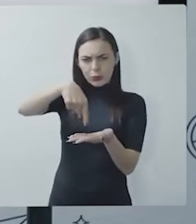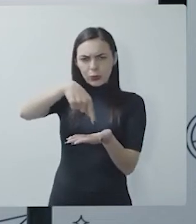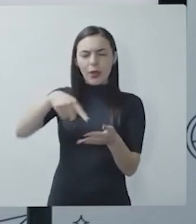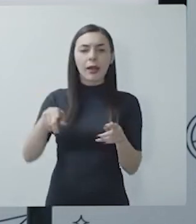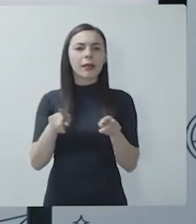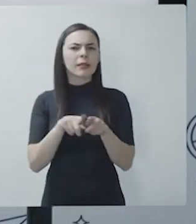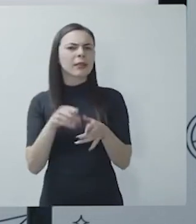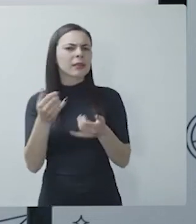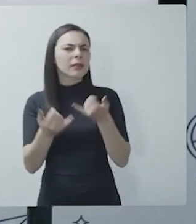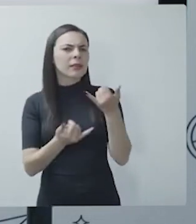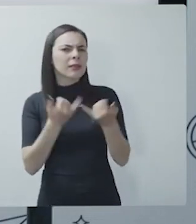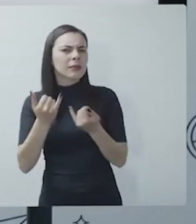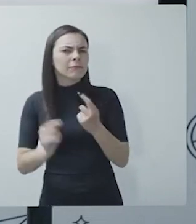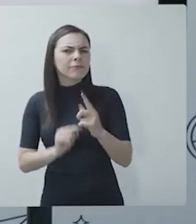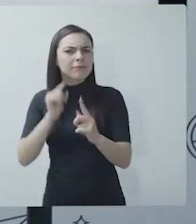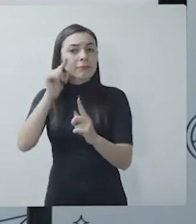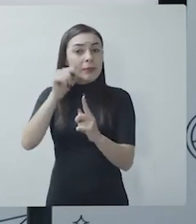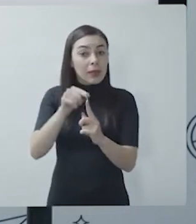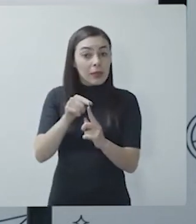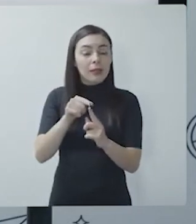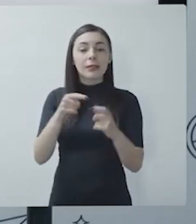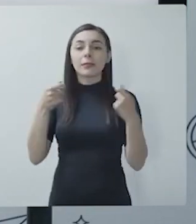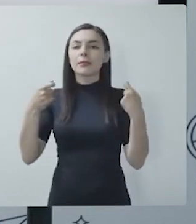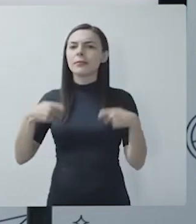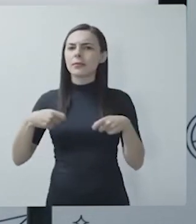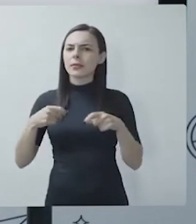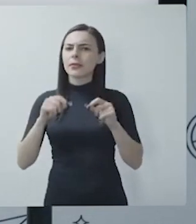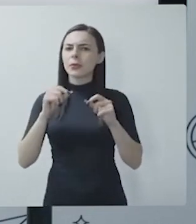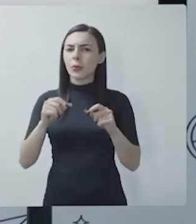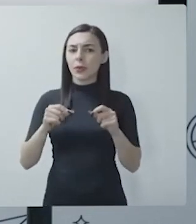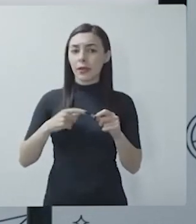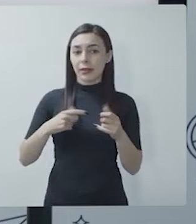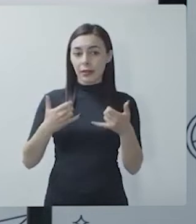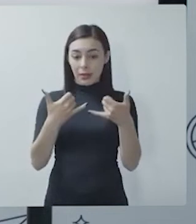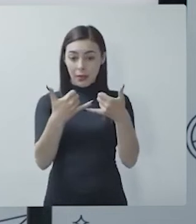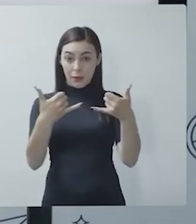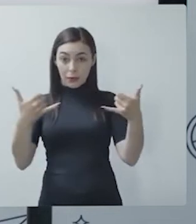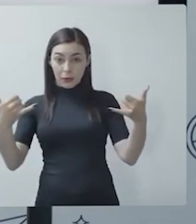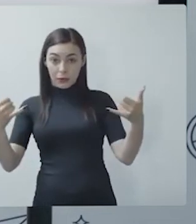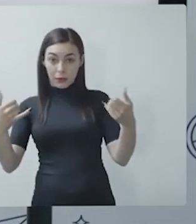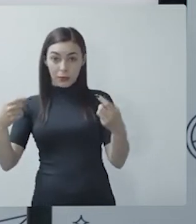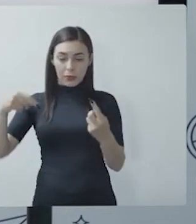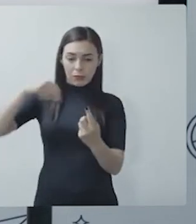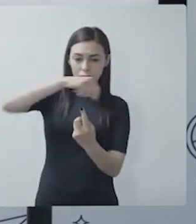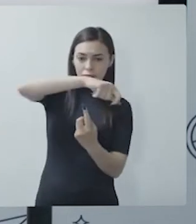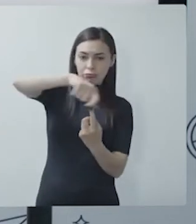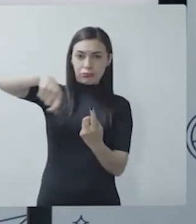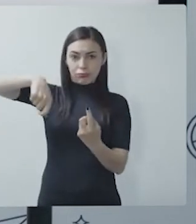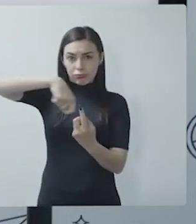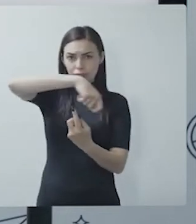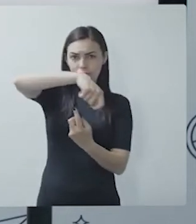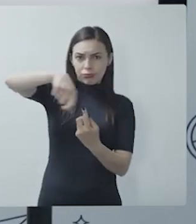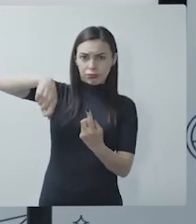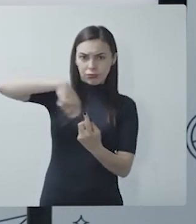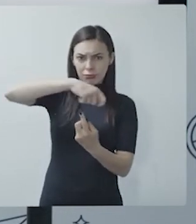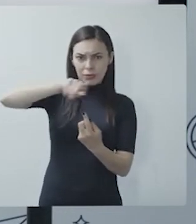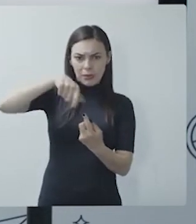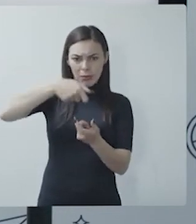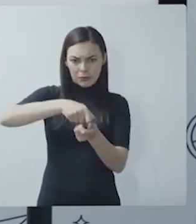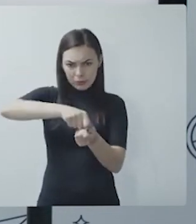E para brincar com ele, tem que enrolar um fio nele e depois